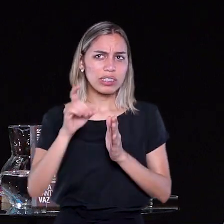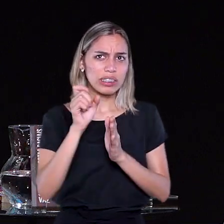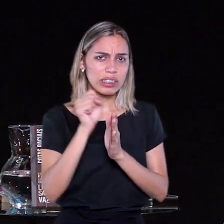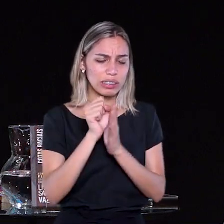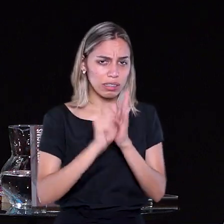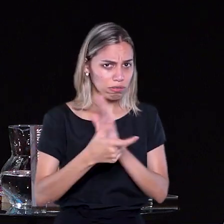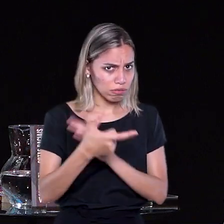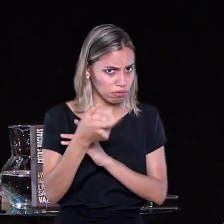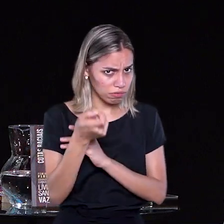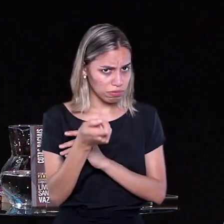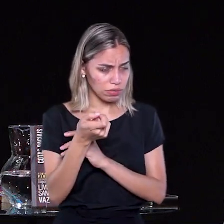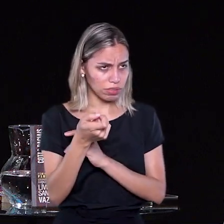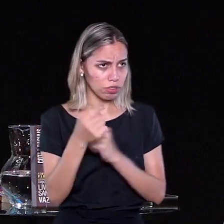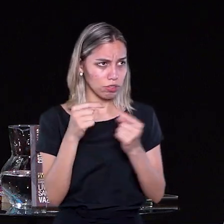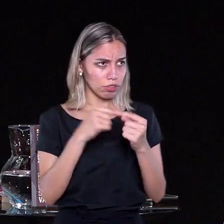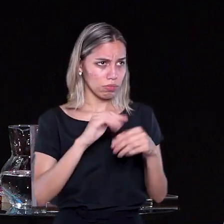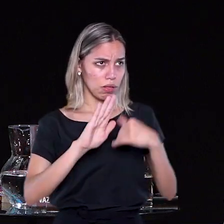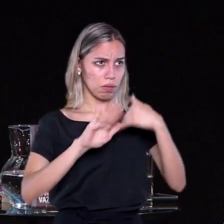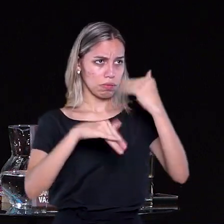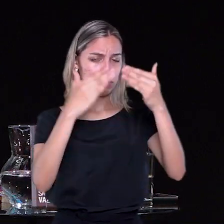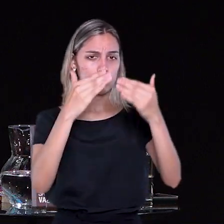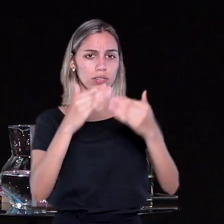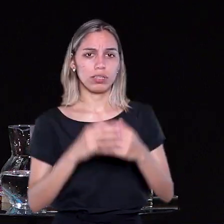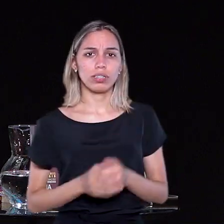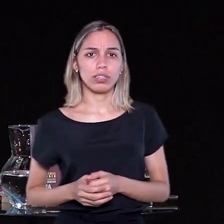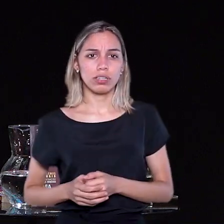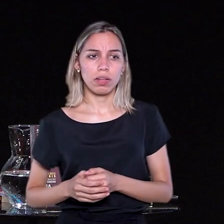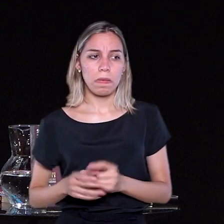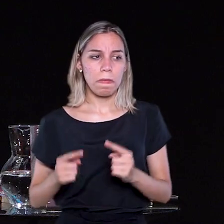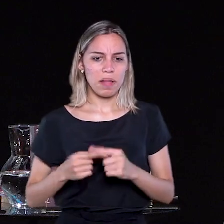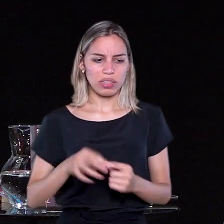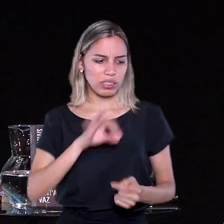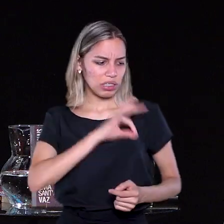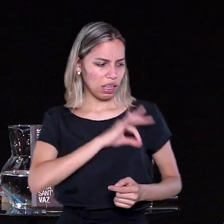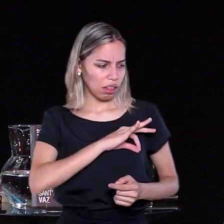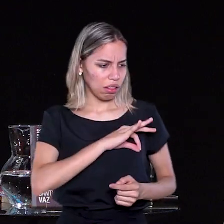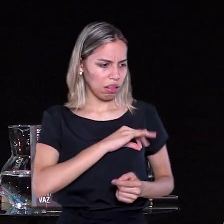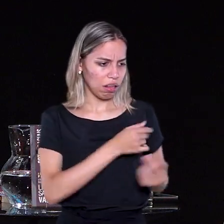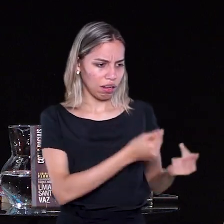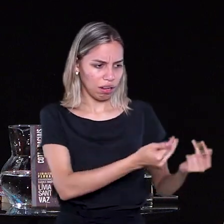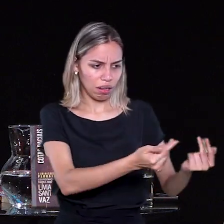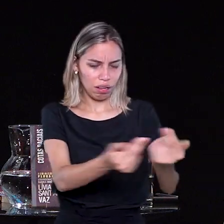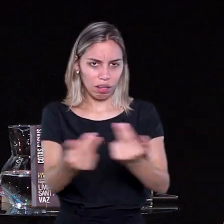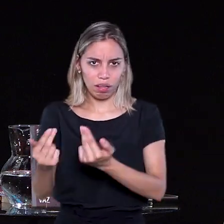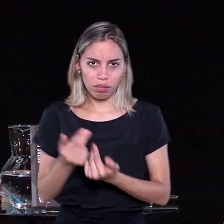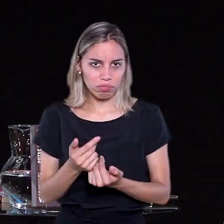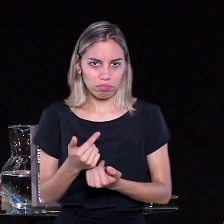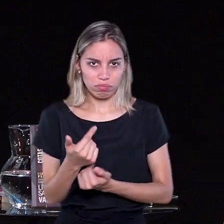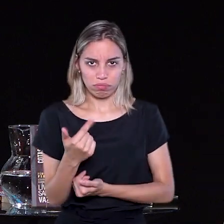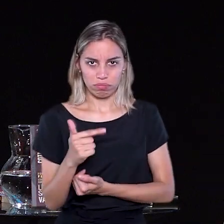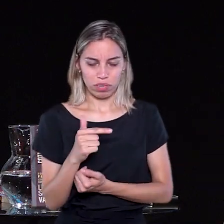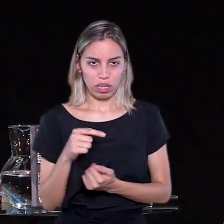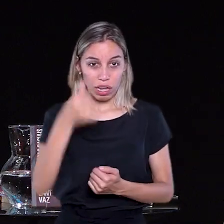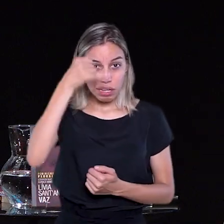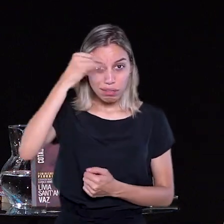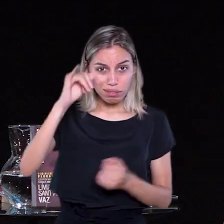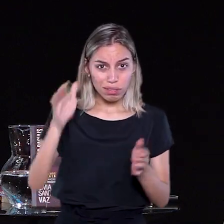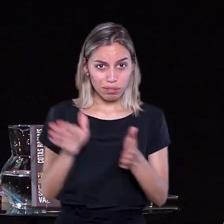cresceu de maneira exponencial e não distribuiu renda como deveria. Medida de combate à